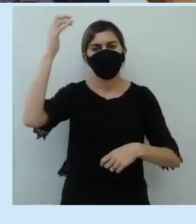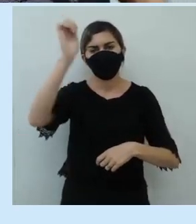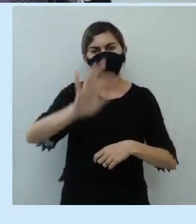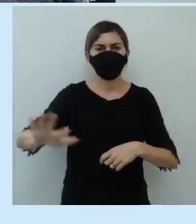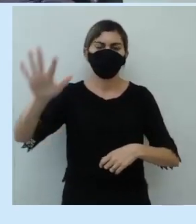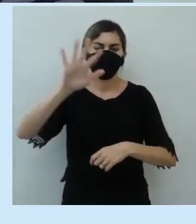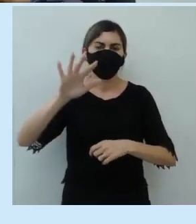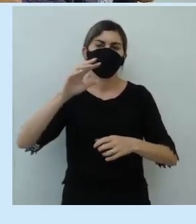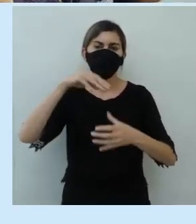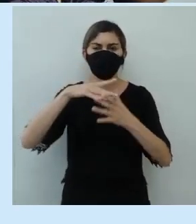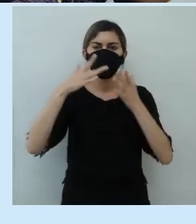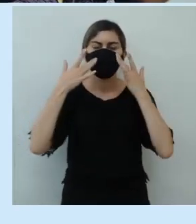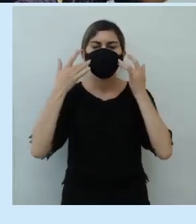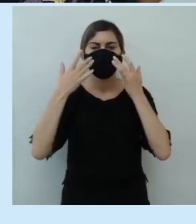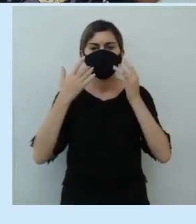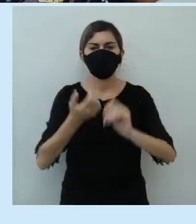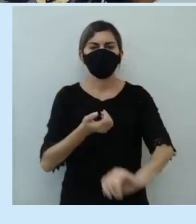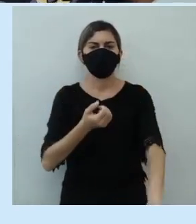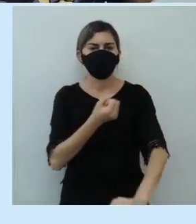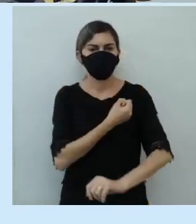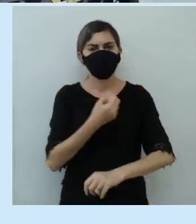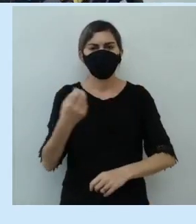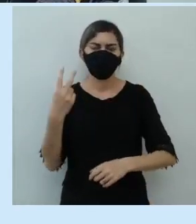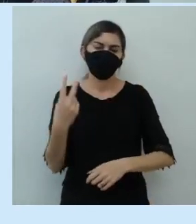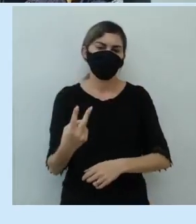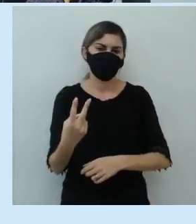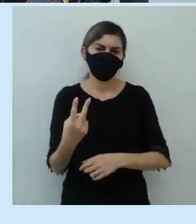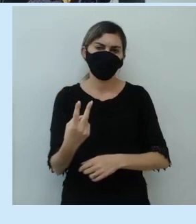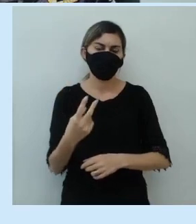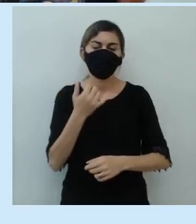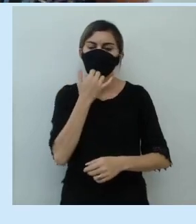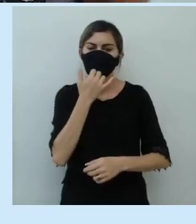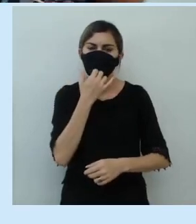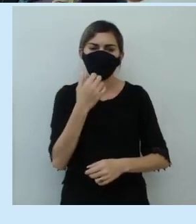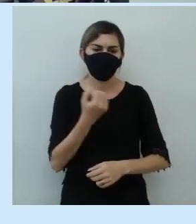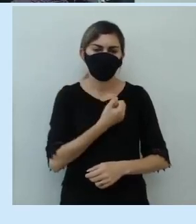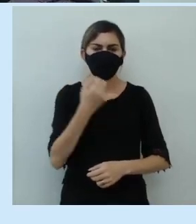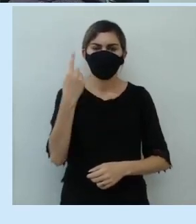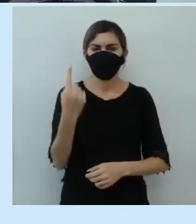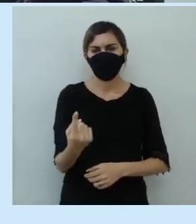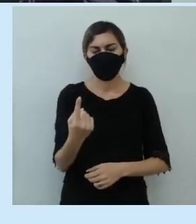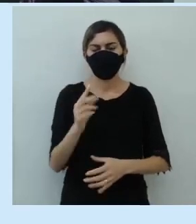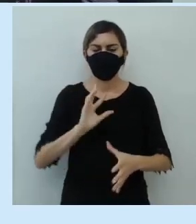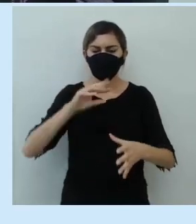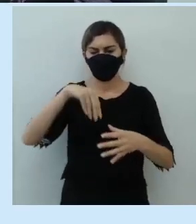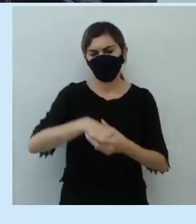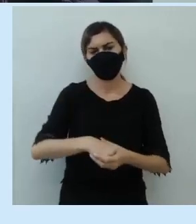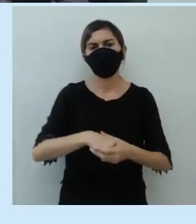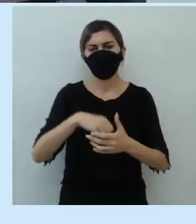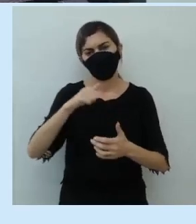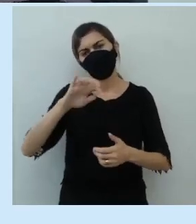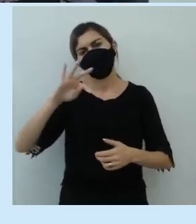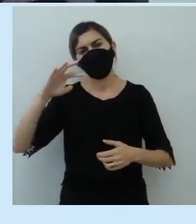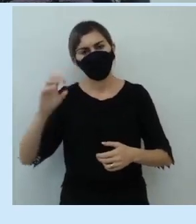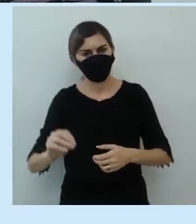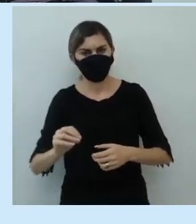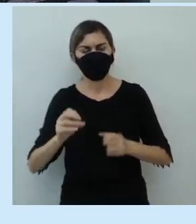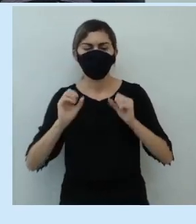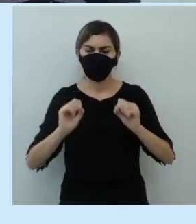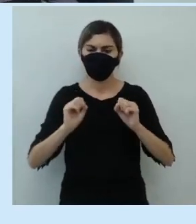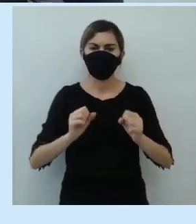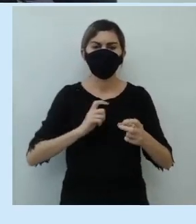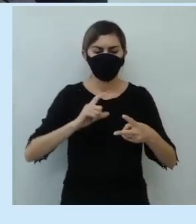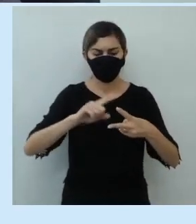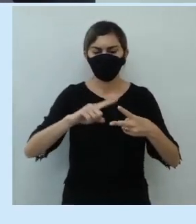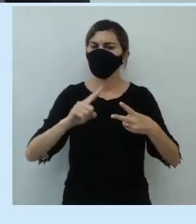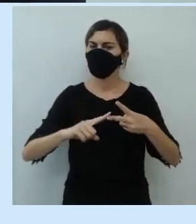dessa cena. Cena número 2, né? Desculpa, cena número 1. Dentro de um ato, pode ter